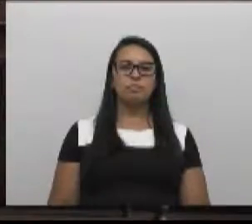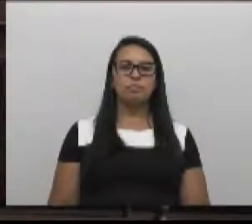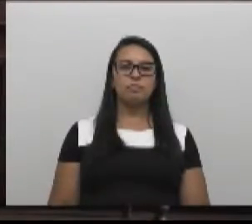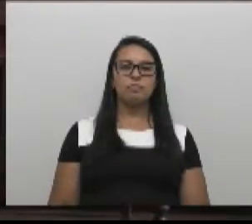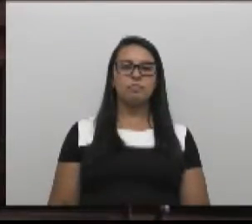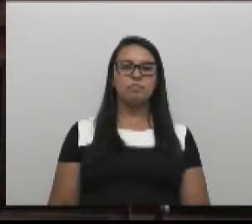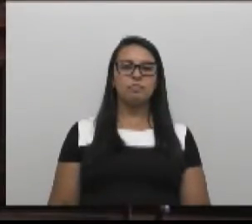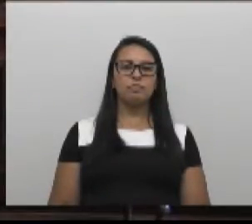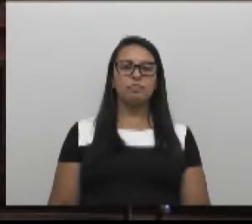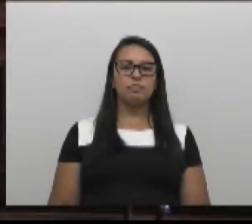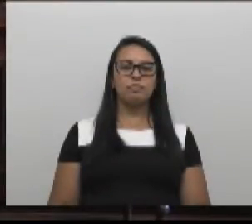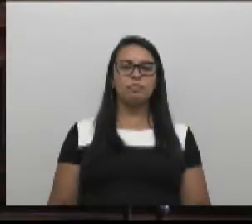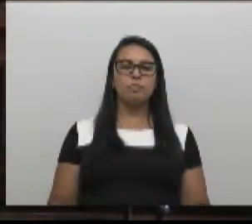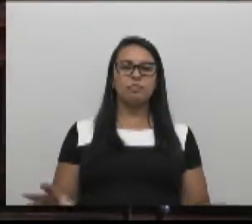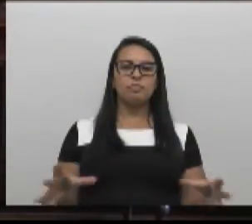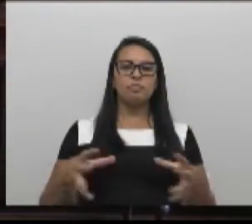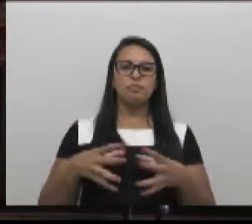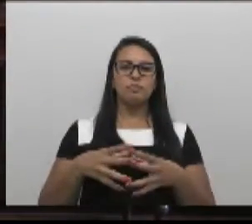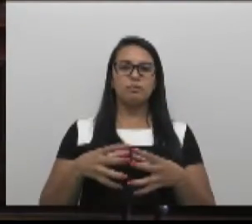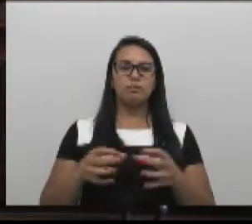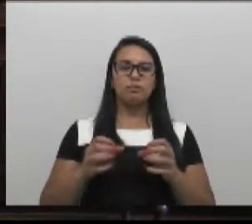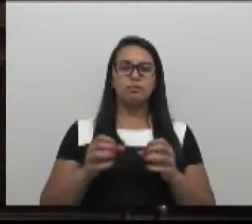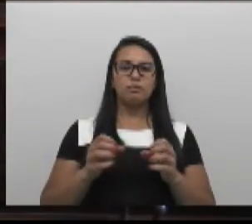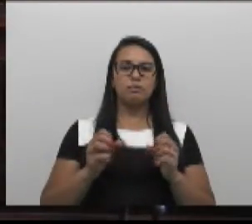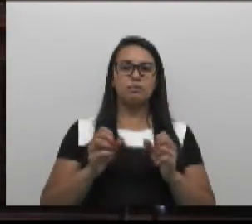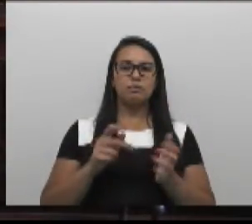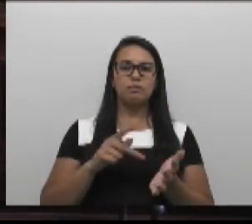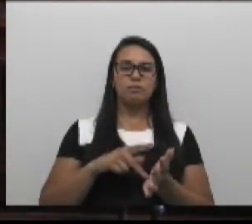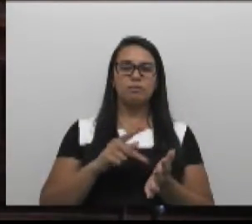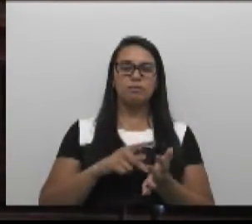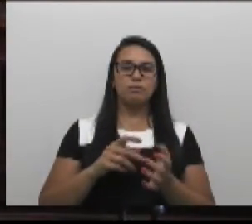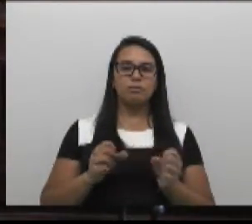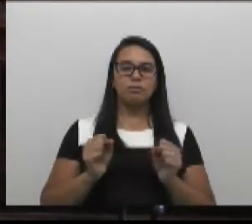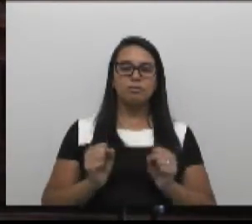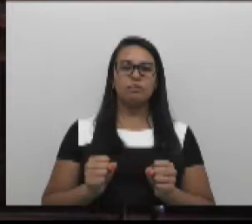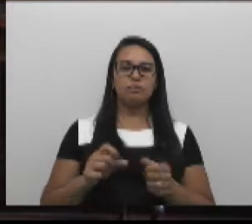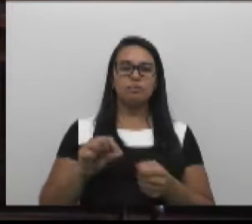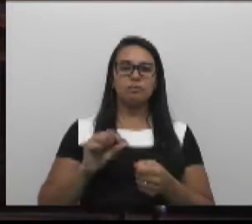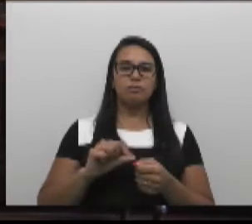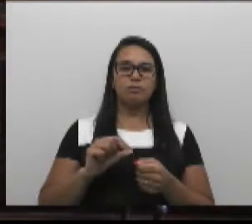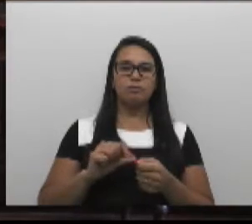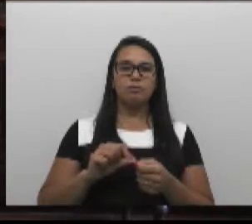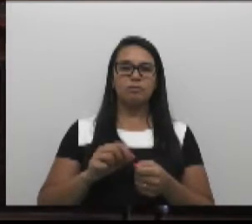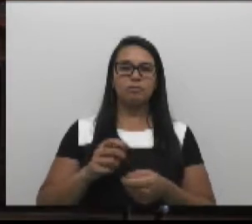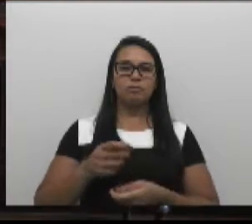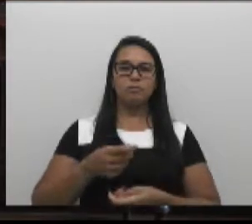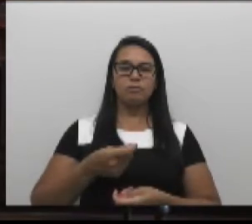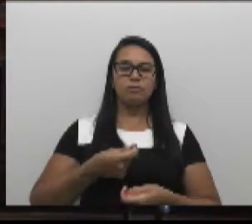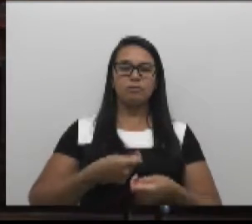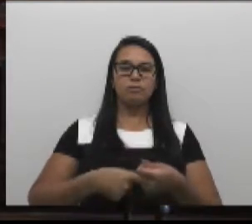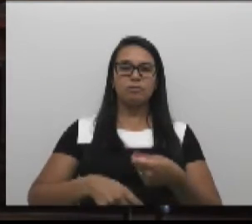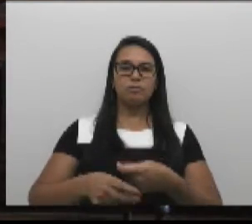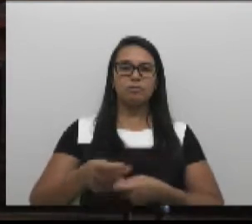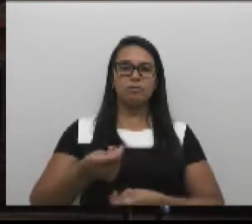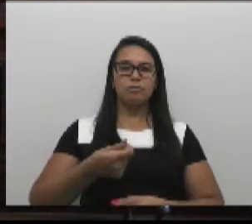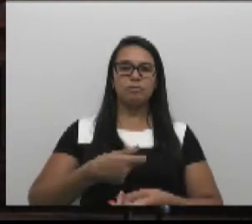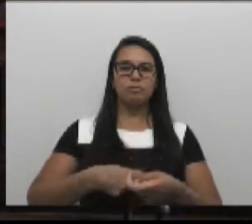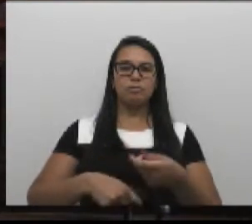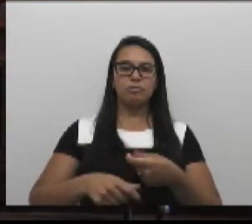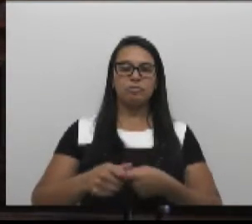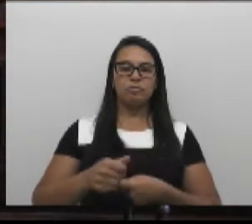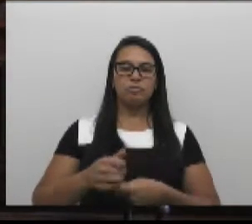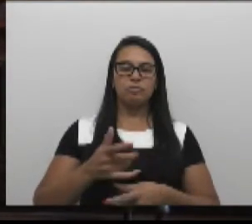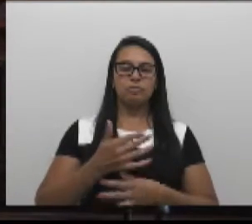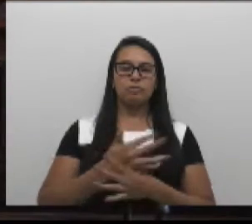comissão, na verdade, é para poder fazer a atual administração municipal se adequar